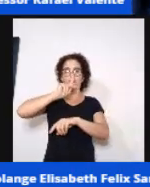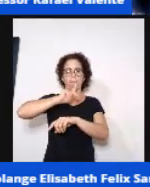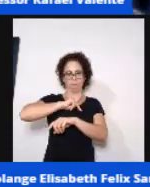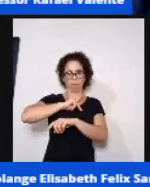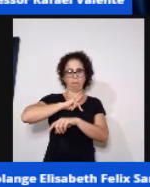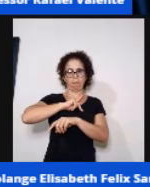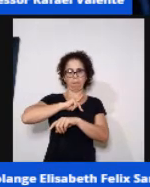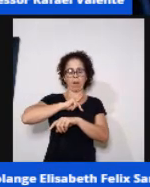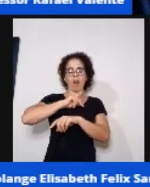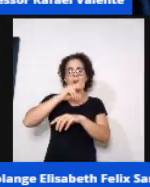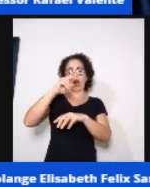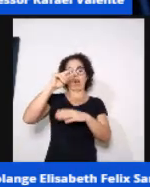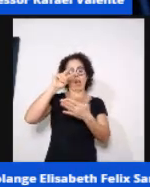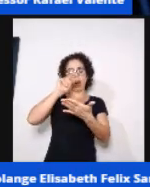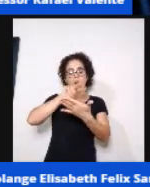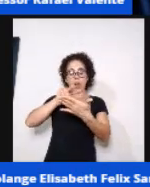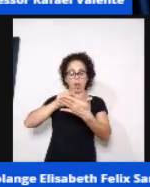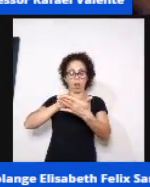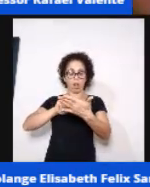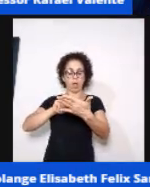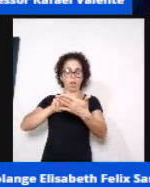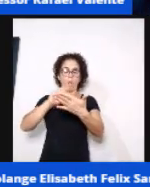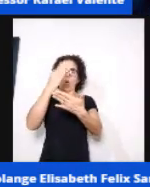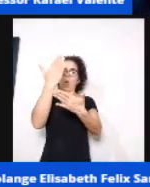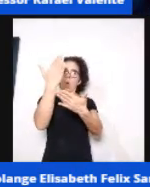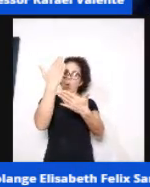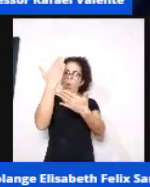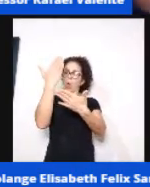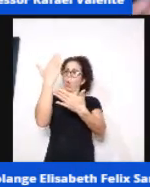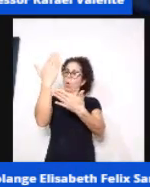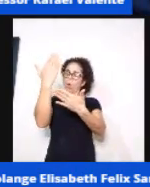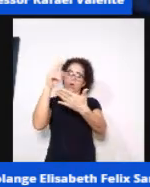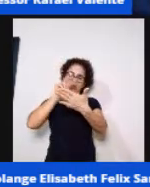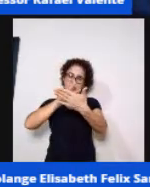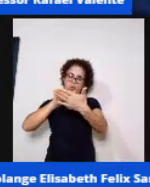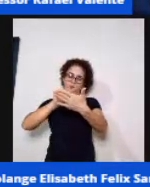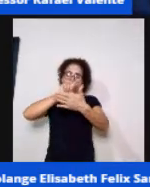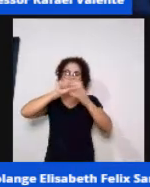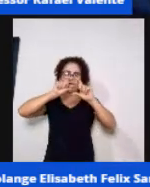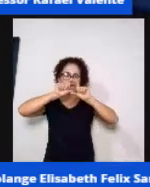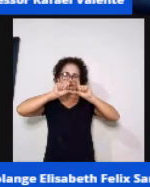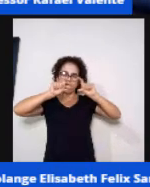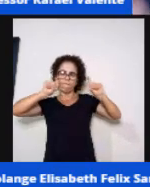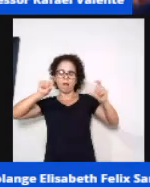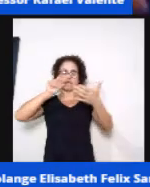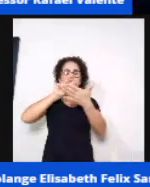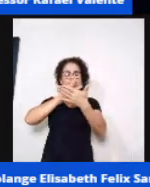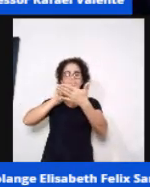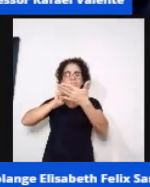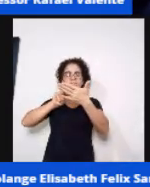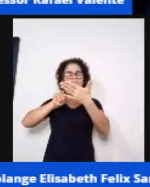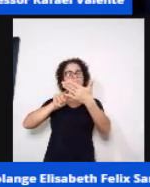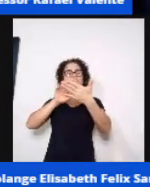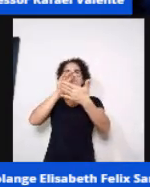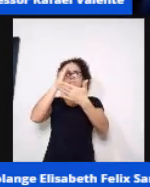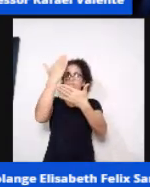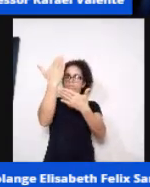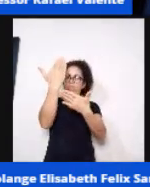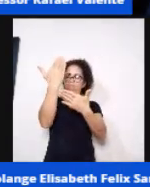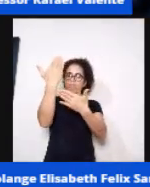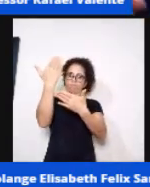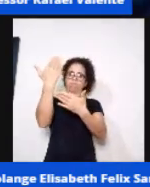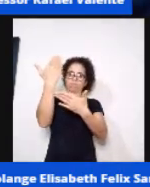e leia para você, olhando para o espelho. E veja o que esse texto produz em você. Escreva também,